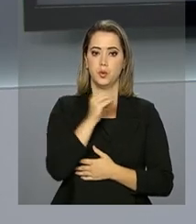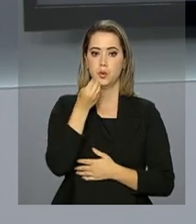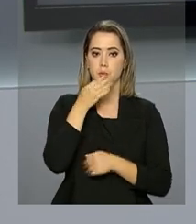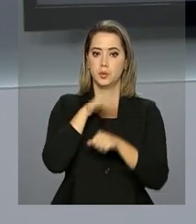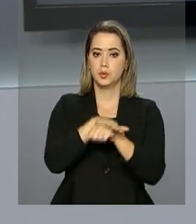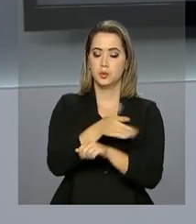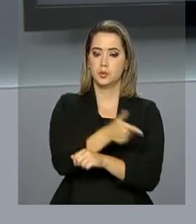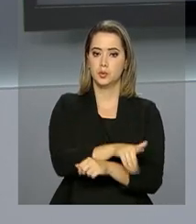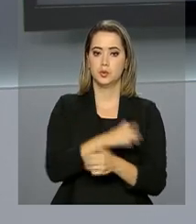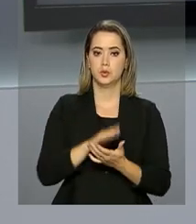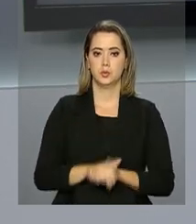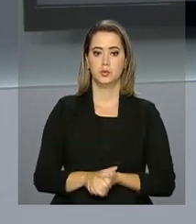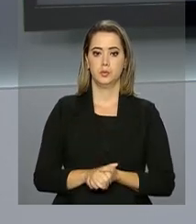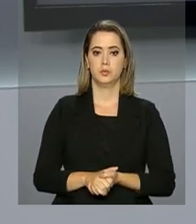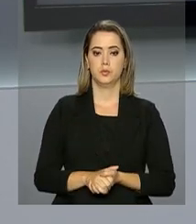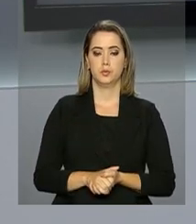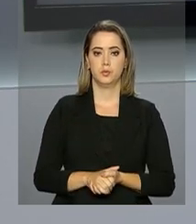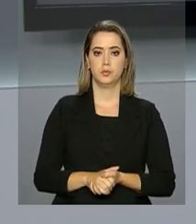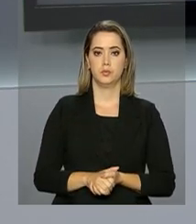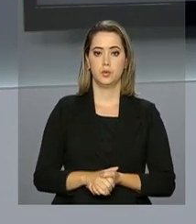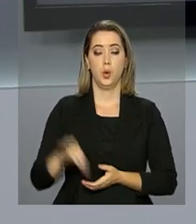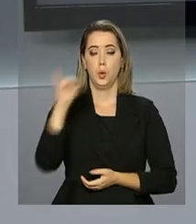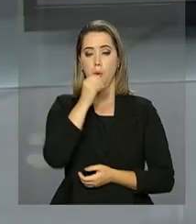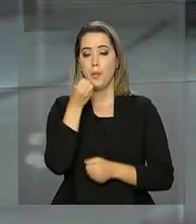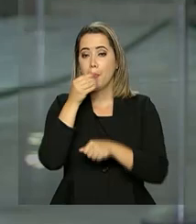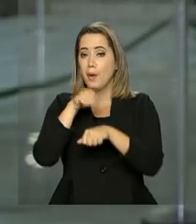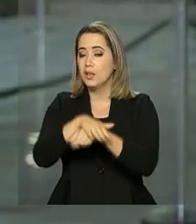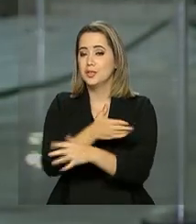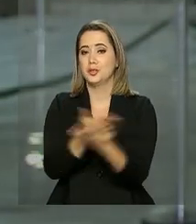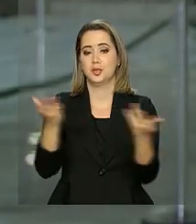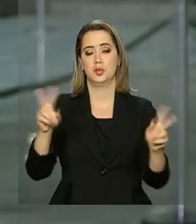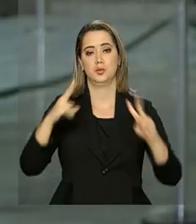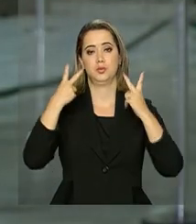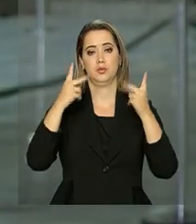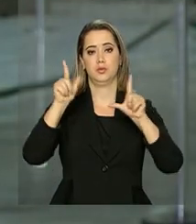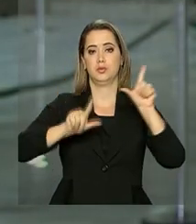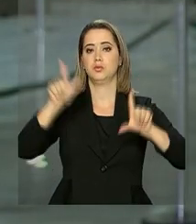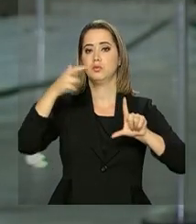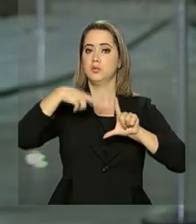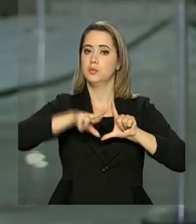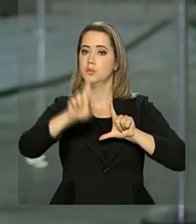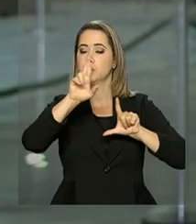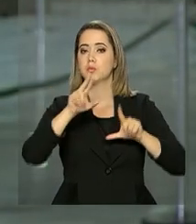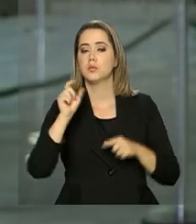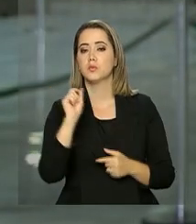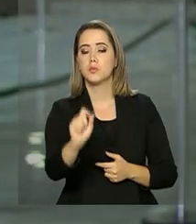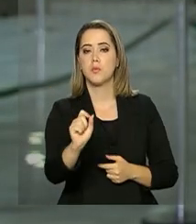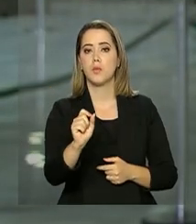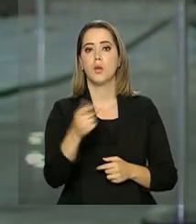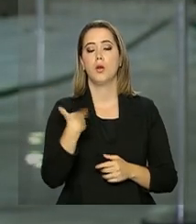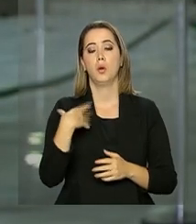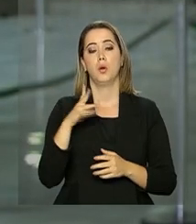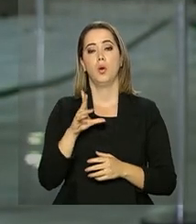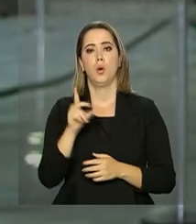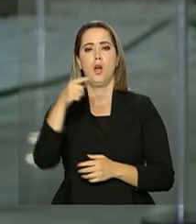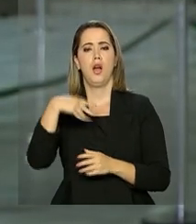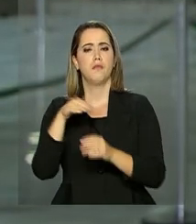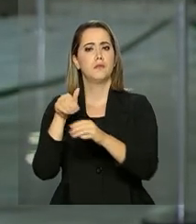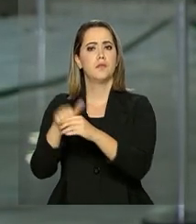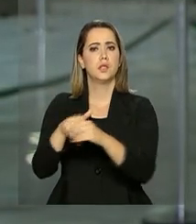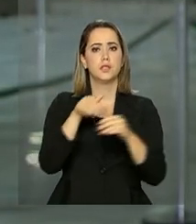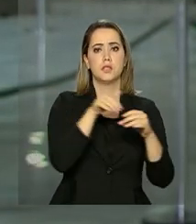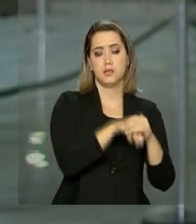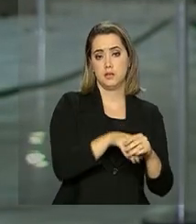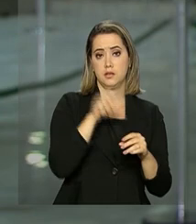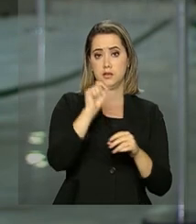noite mais uma vez. Boa noite, Roberto. Boa noite a todos que nos assistem na TV NBR. O placar na Comissão de Assuntos Econômicos